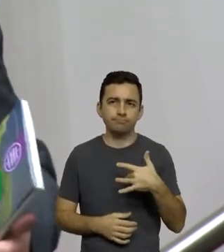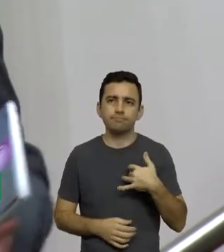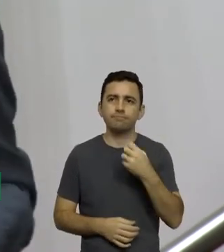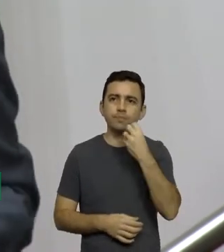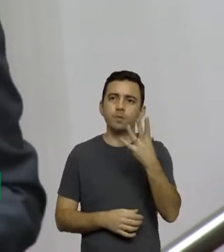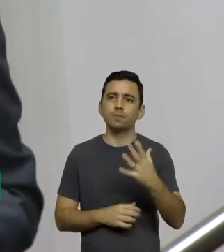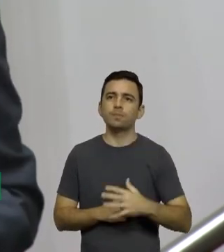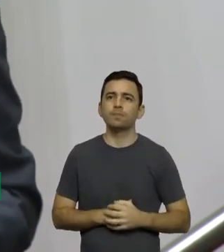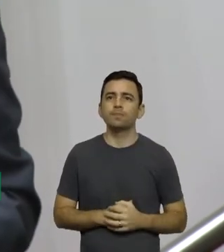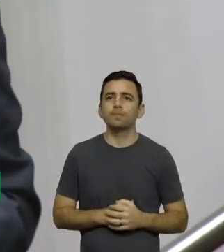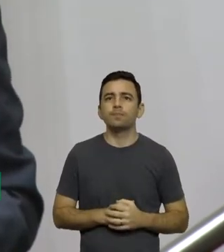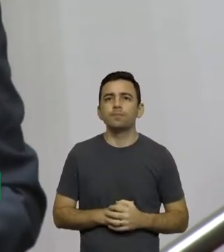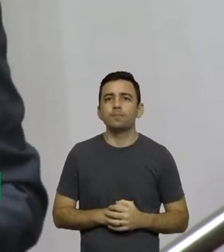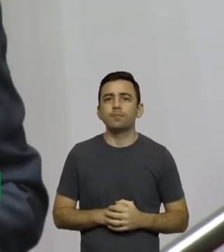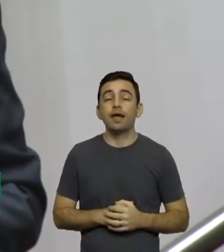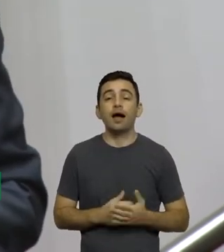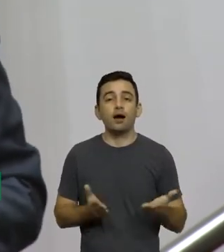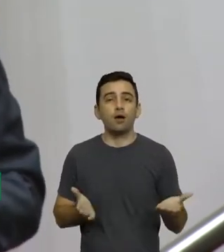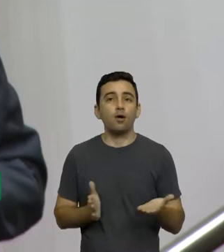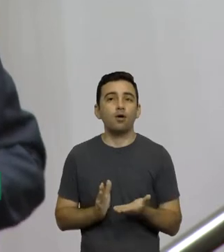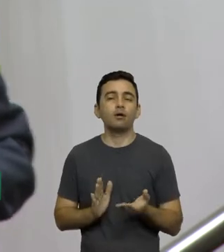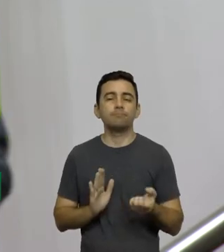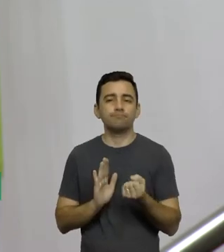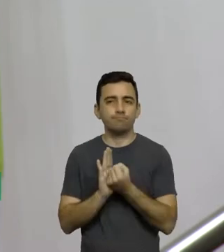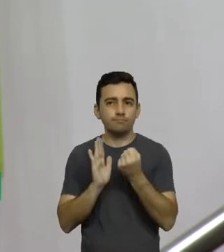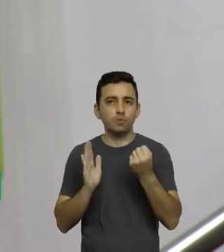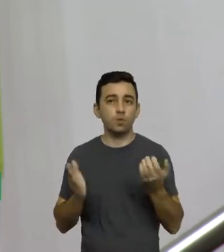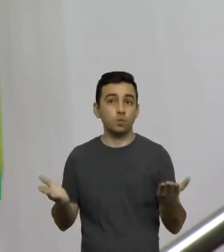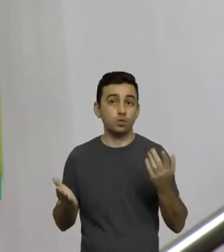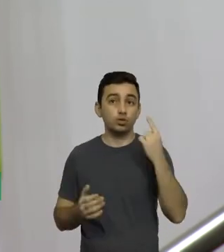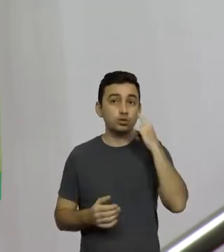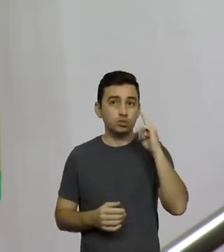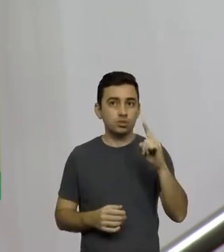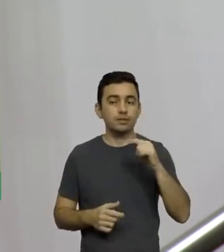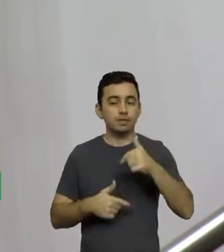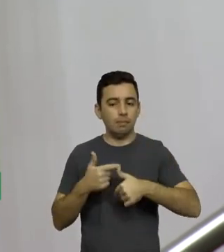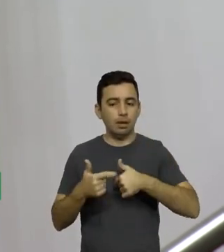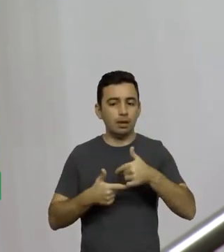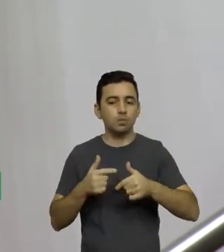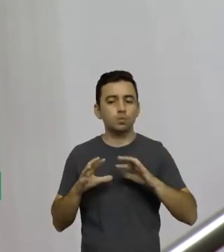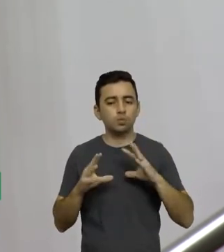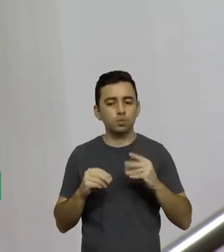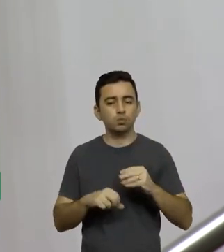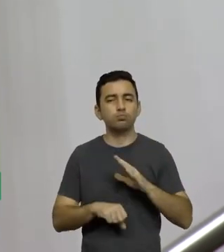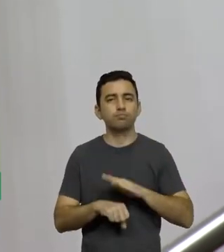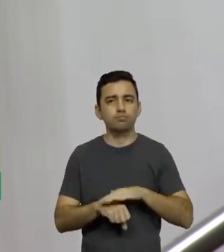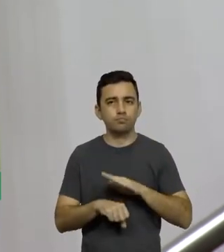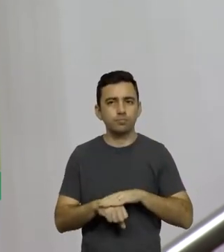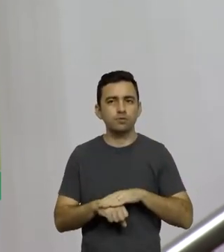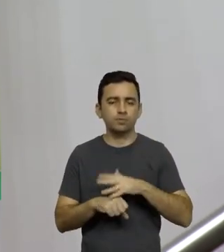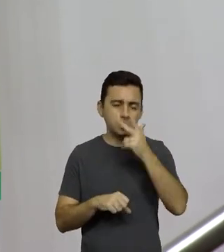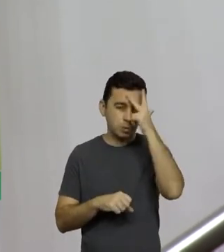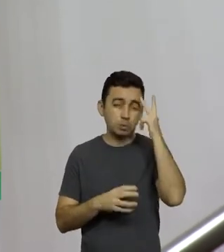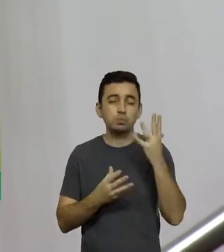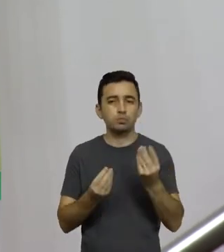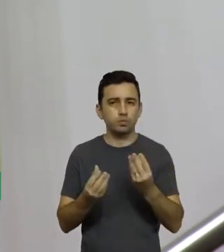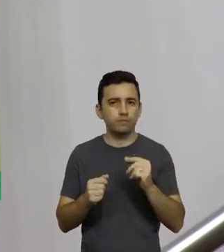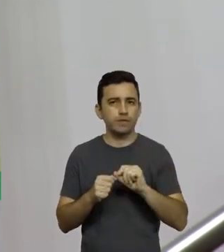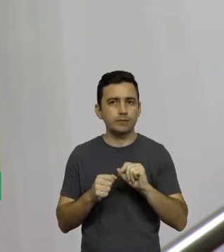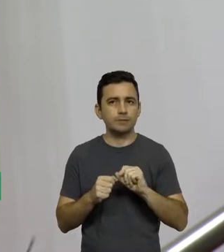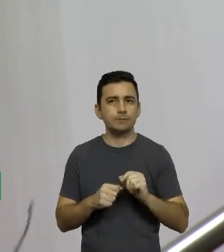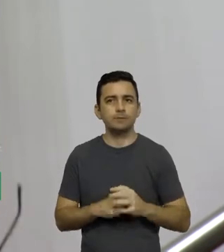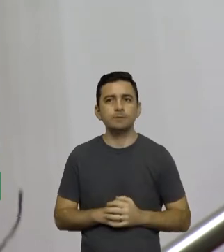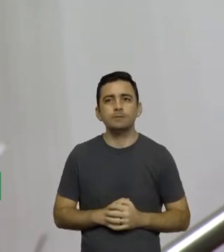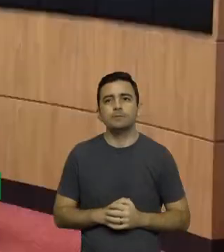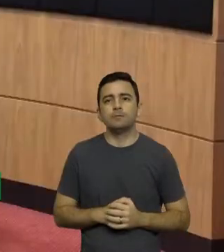Então, fica aqui registrado, nesse dia, esse trabalho todo feito por muitas pessoas. Obrigado,